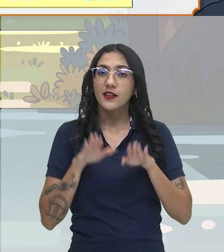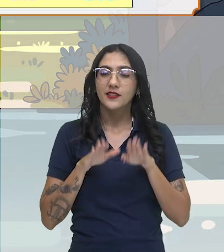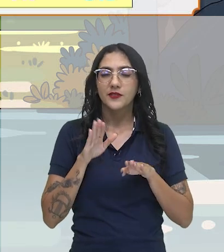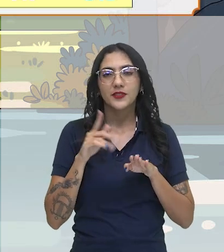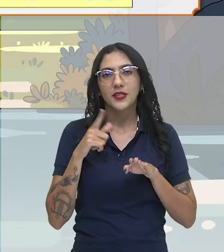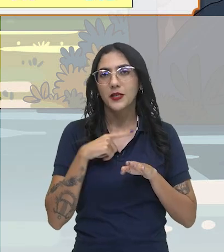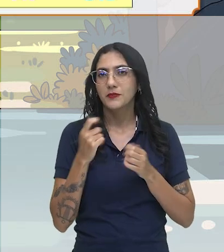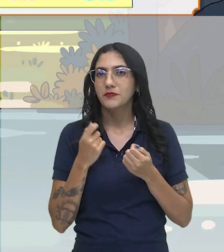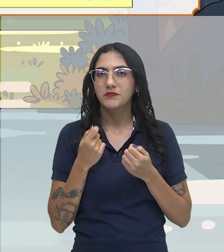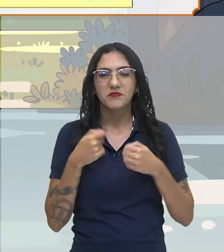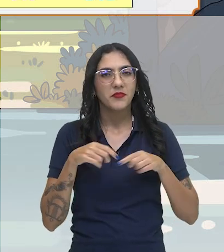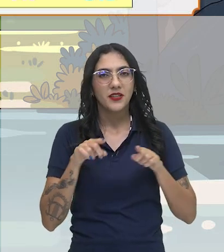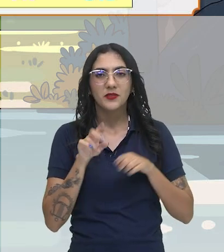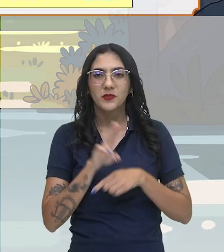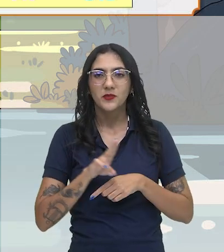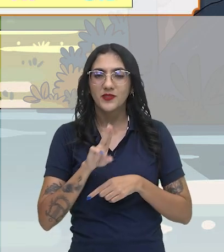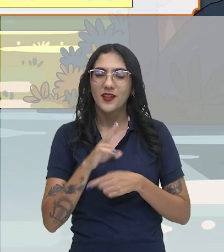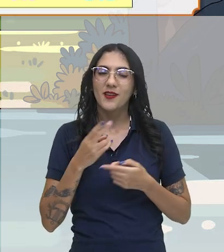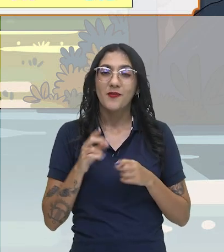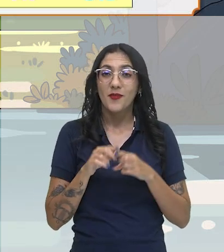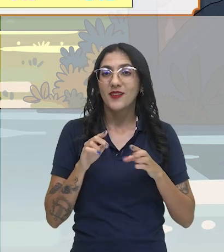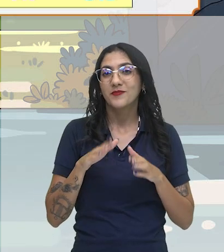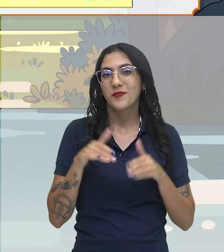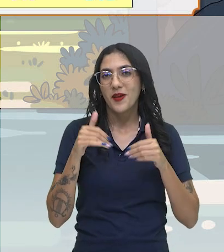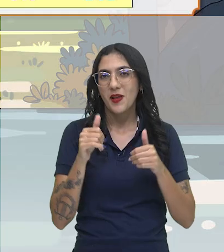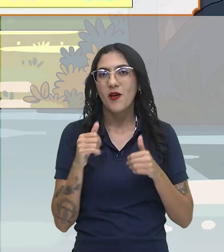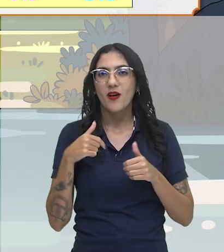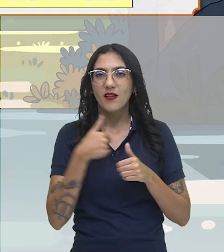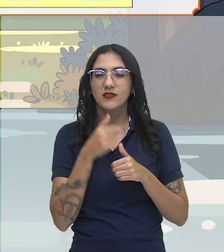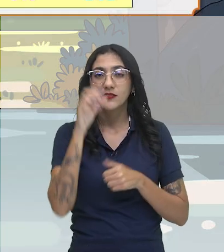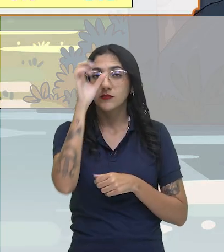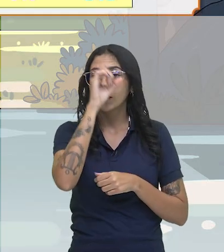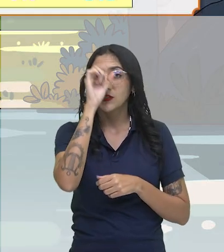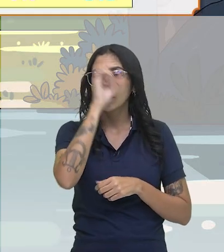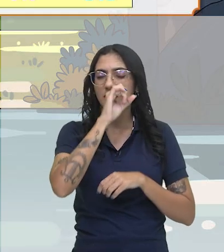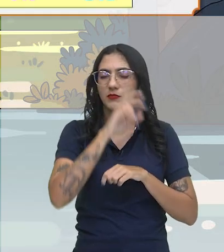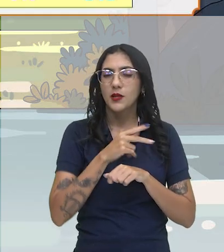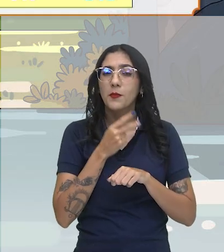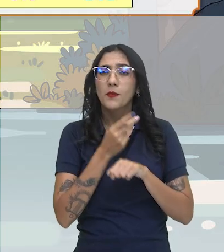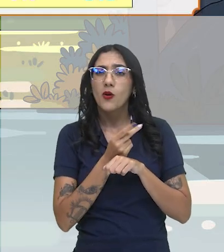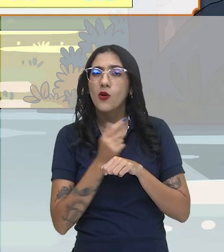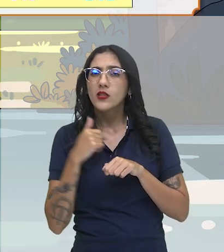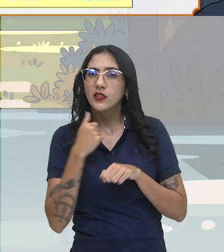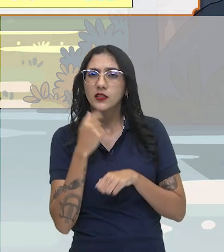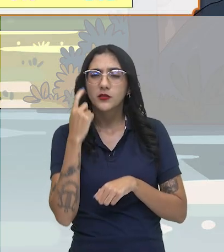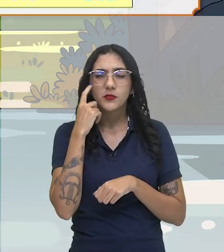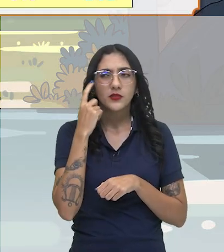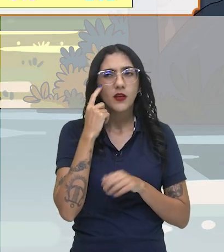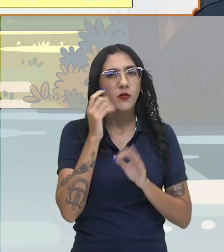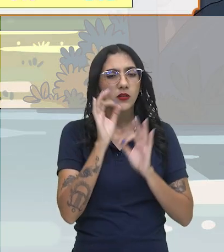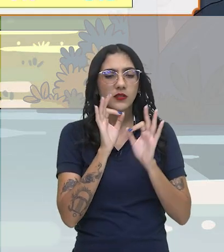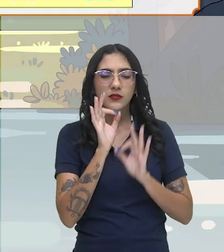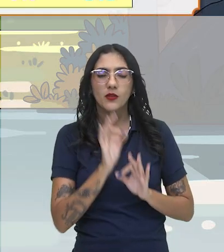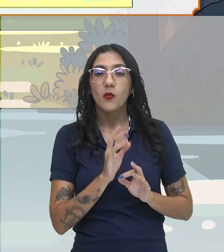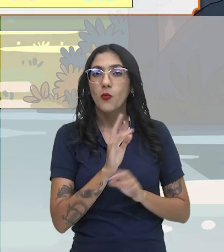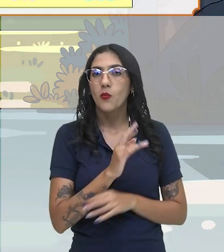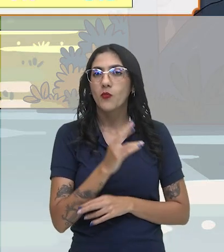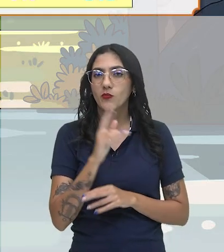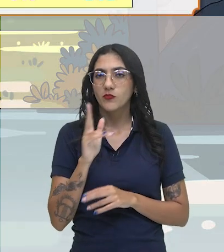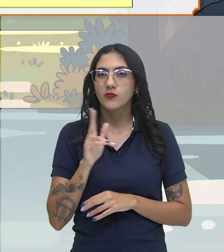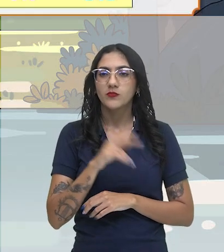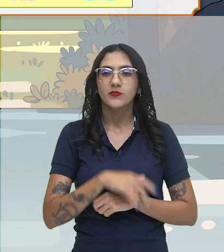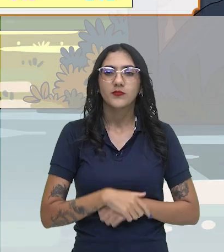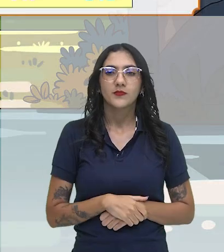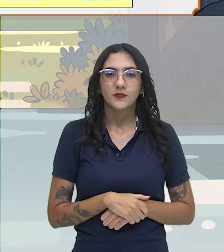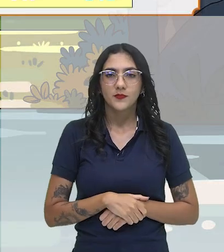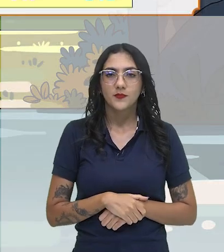quebradas, mas é bem melhor nós aprendermos as regras e depois a gente se preocupa com as exceções. Para iniciarmos,